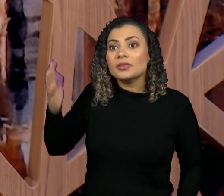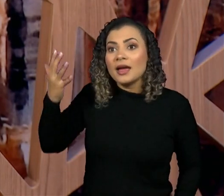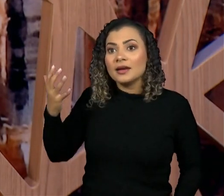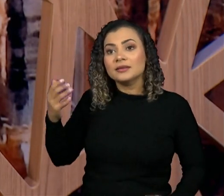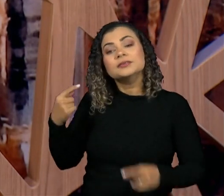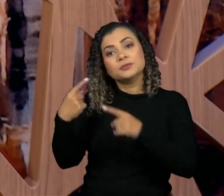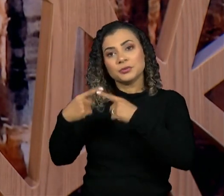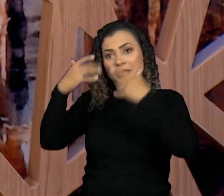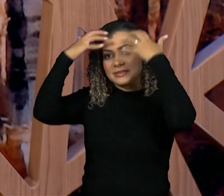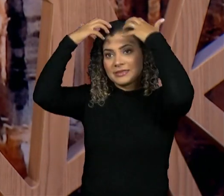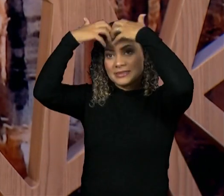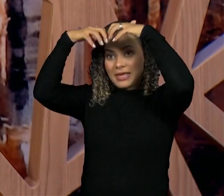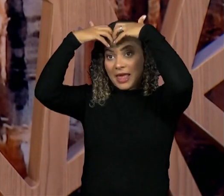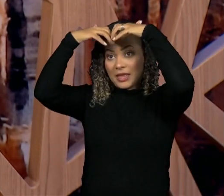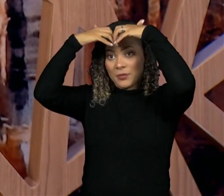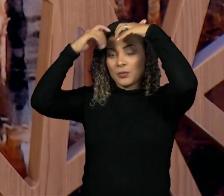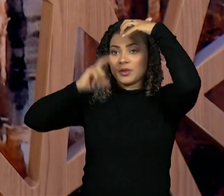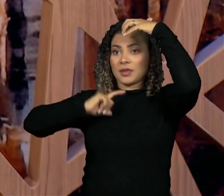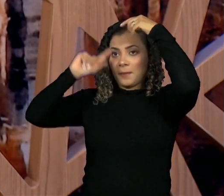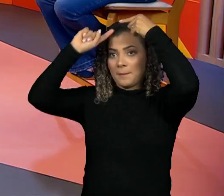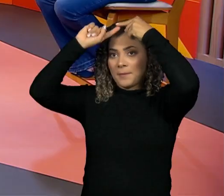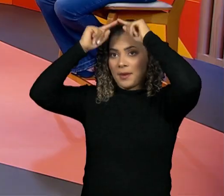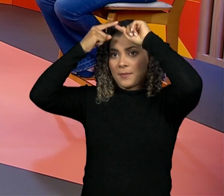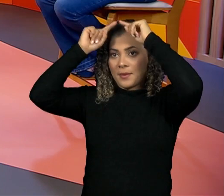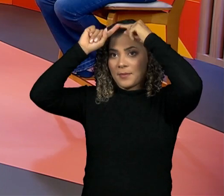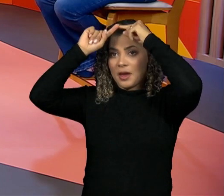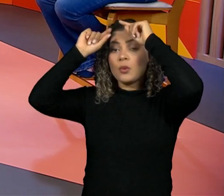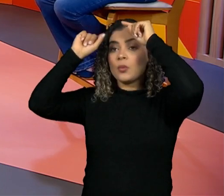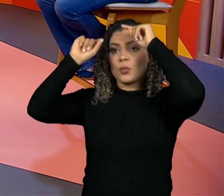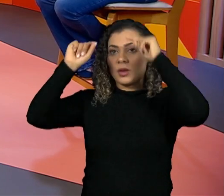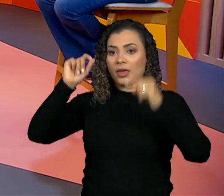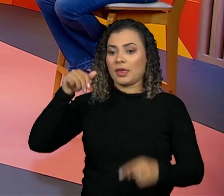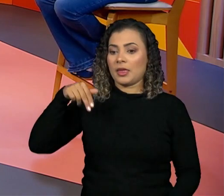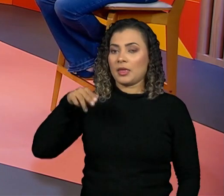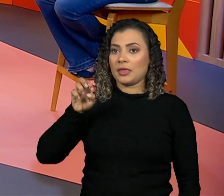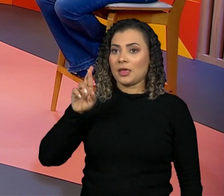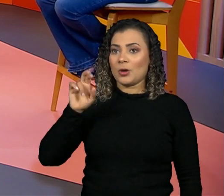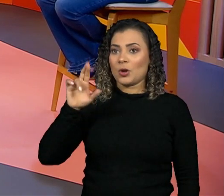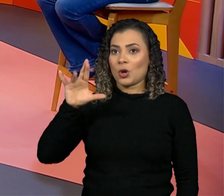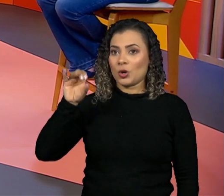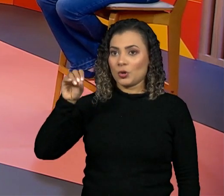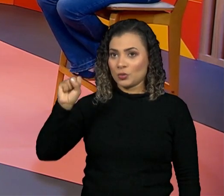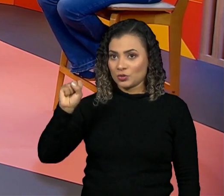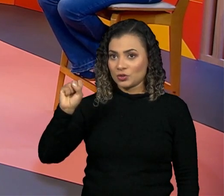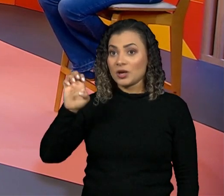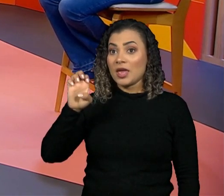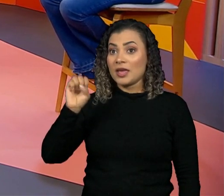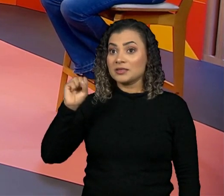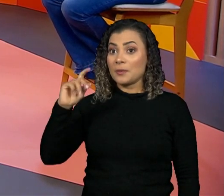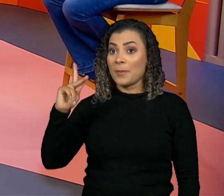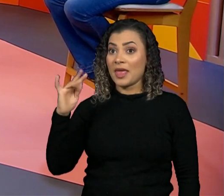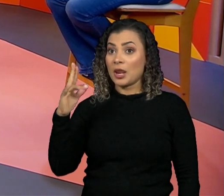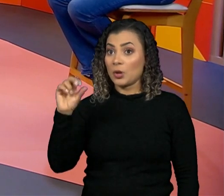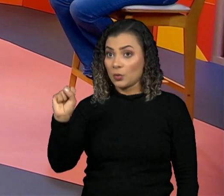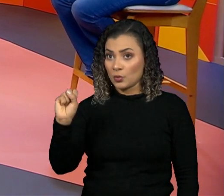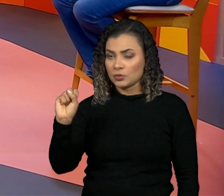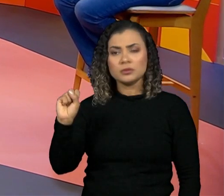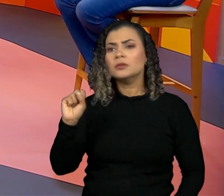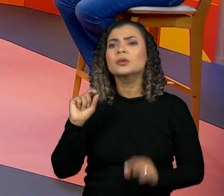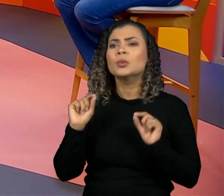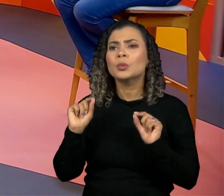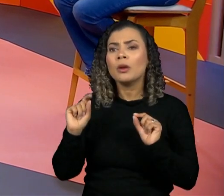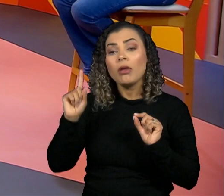cérebro existem neurônios espelho, que são justamente espelhar o que ele está